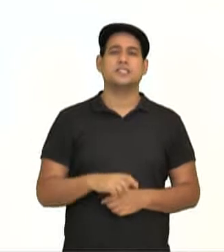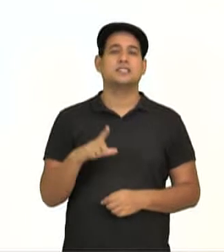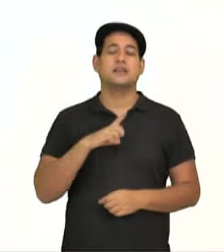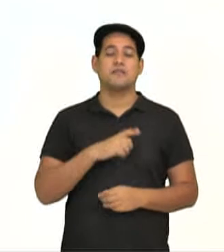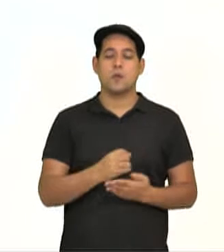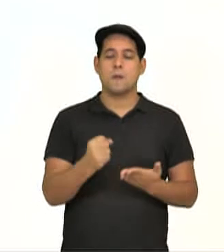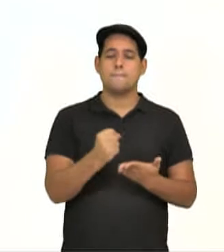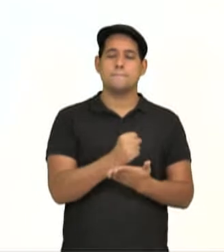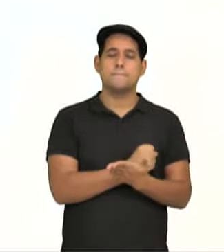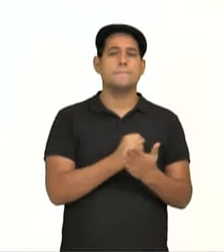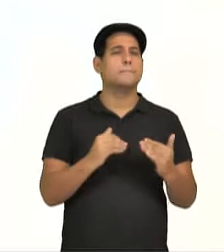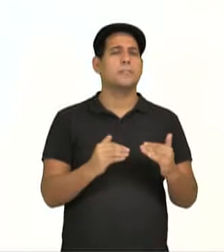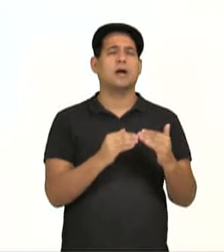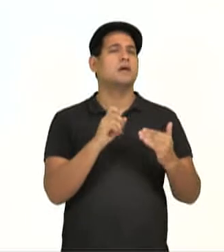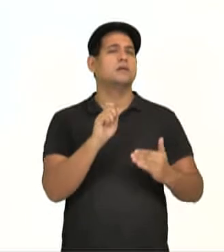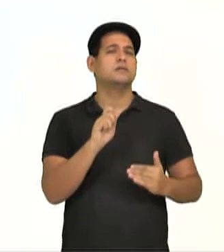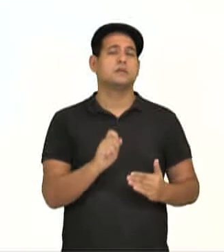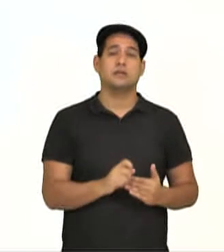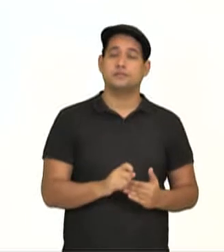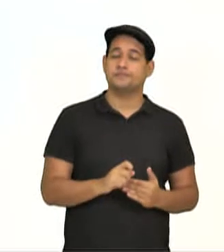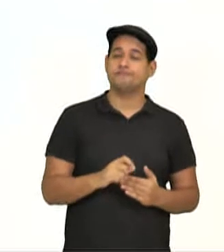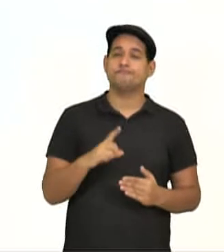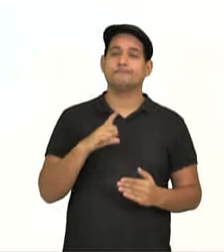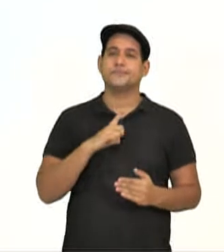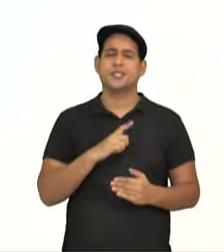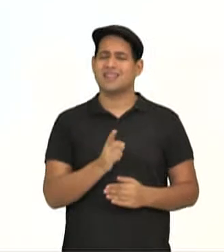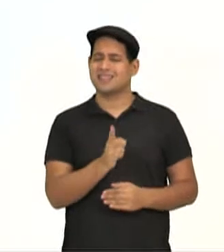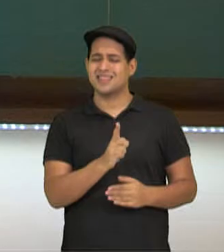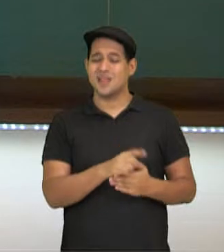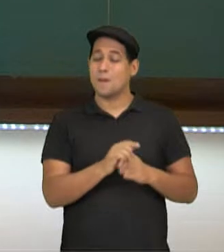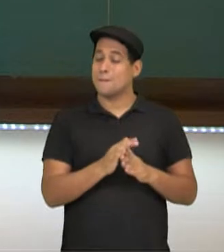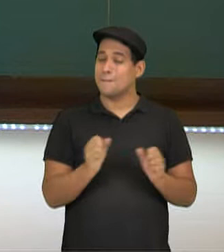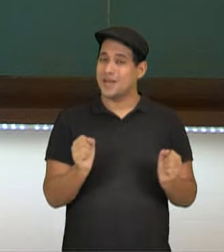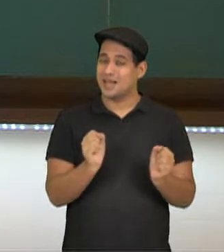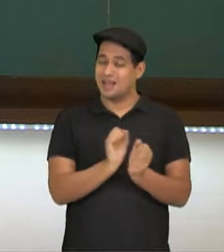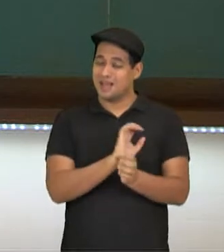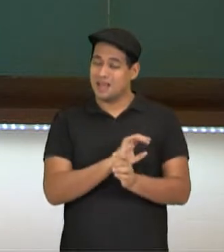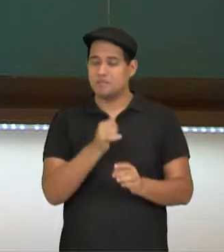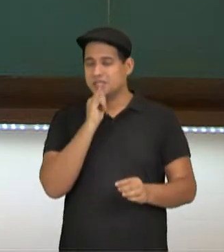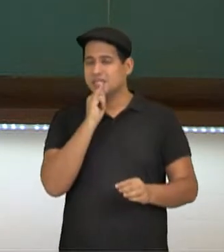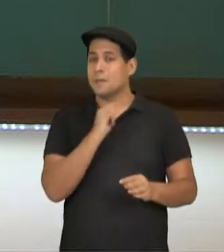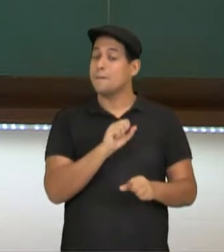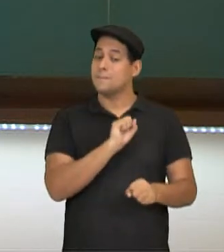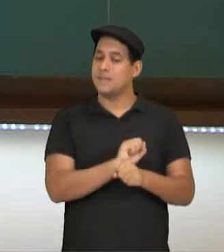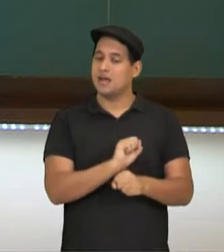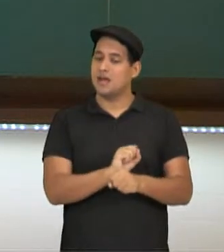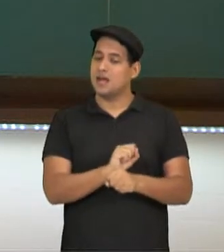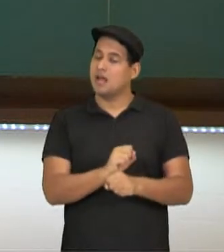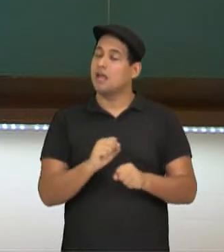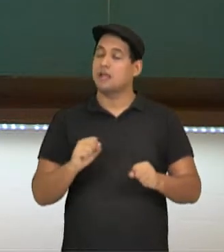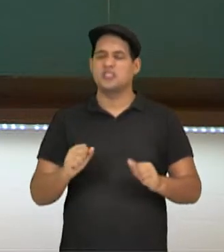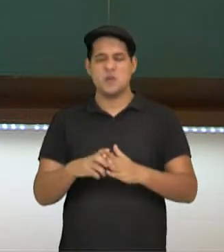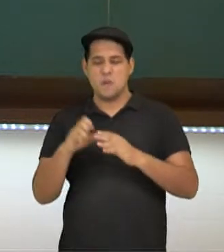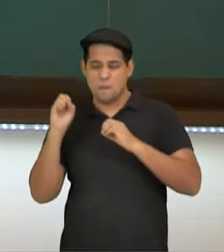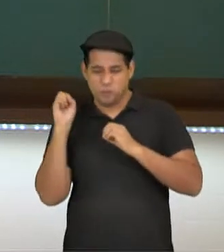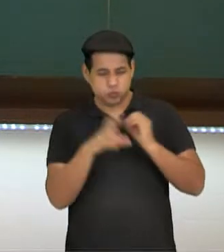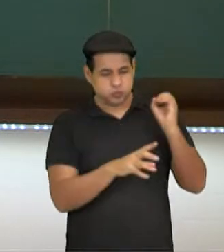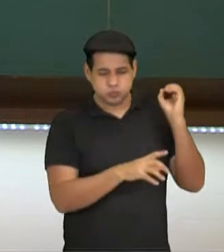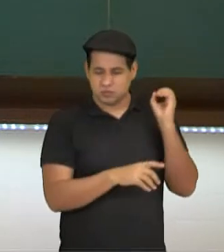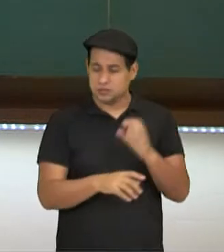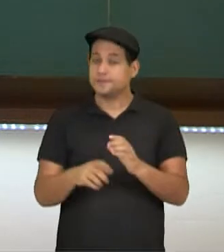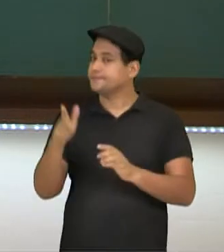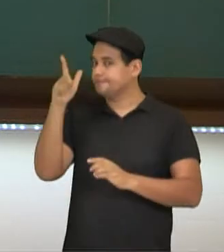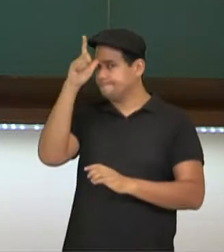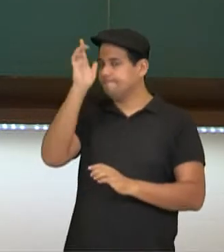conhecido como Pacto Nazi-Soviético ou Pacto de Não Agressão Germano-Soviético. Com esse pacto, a Alemanha se preparava para